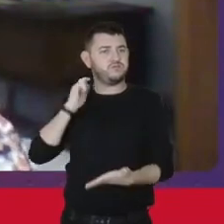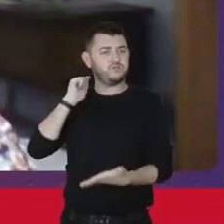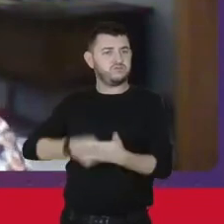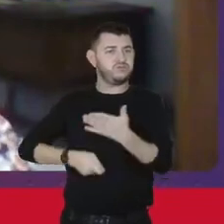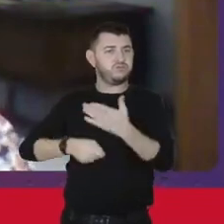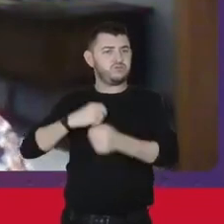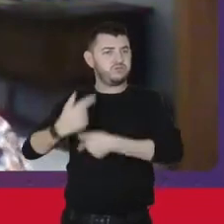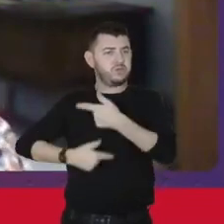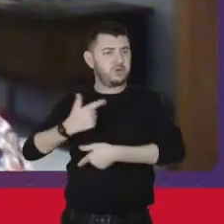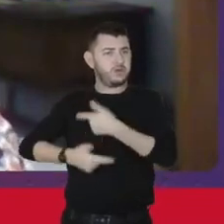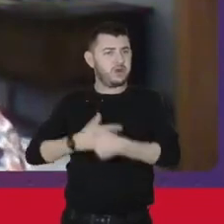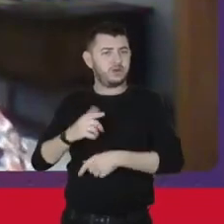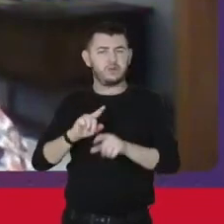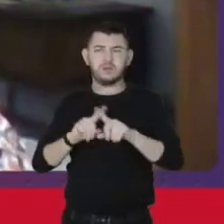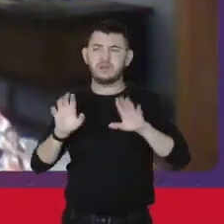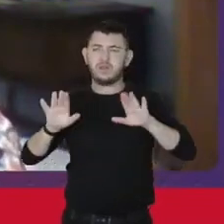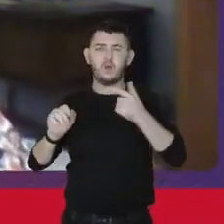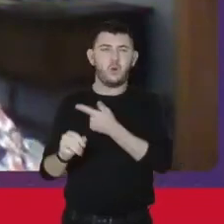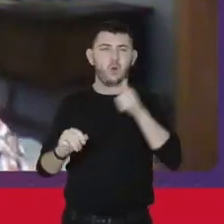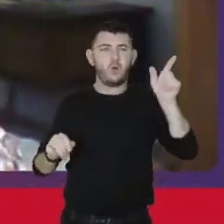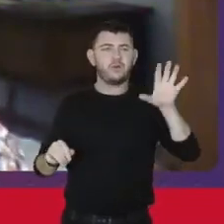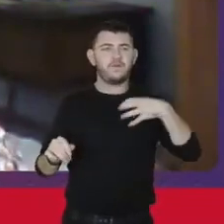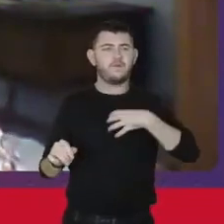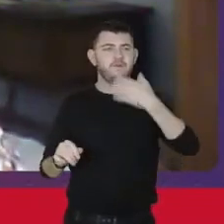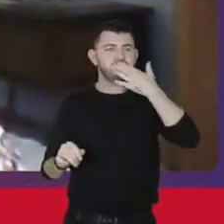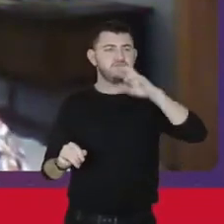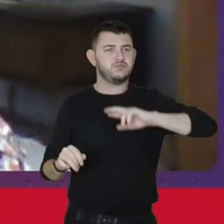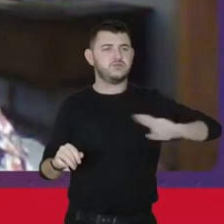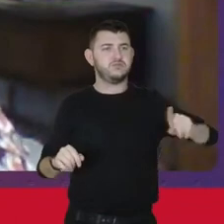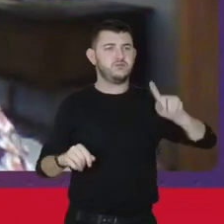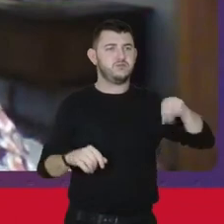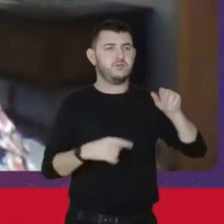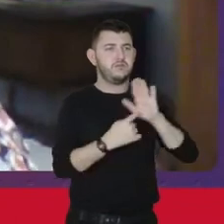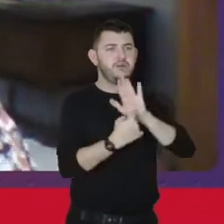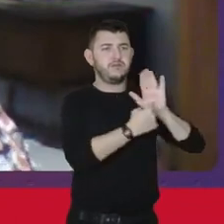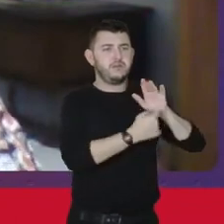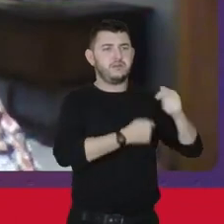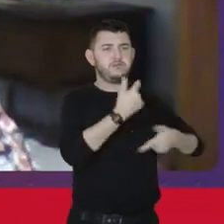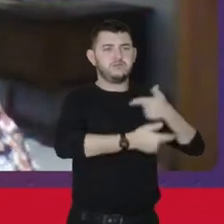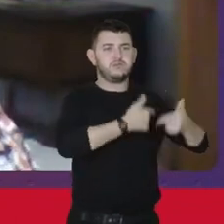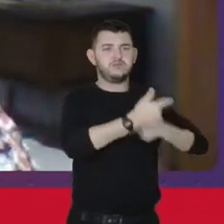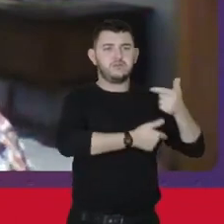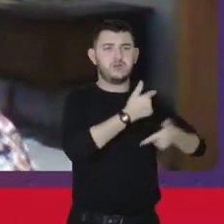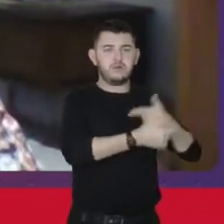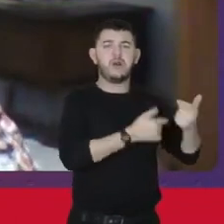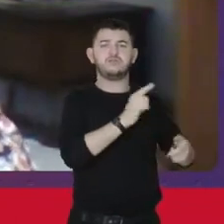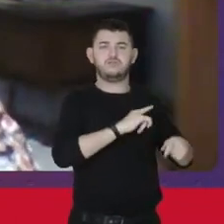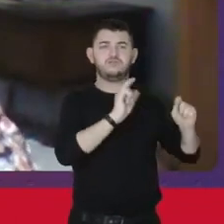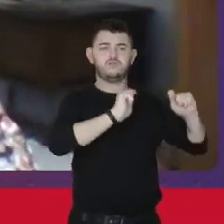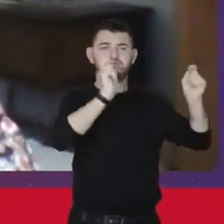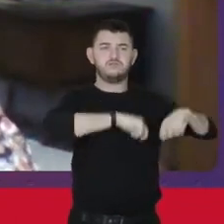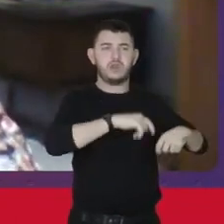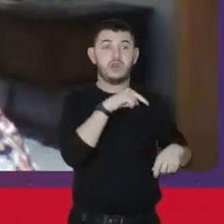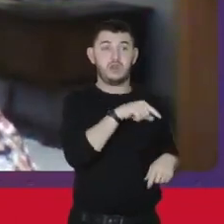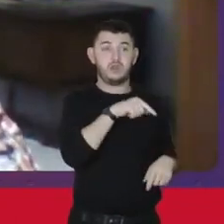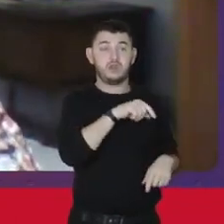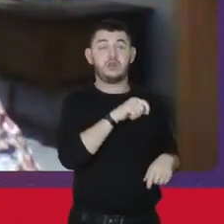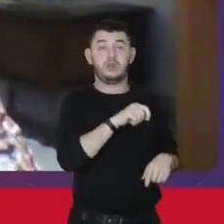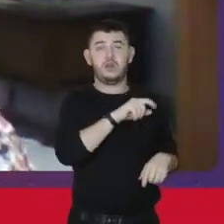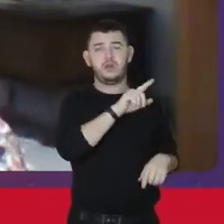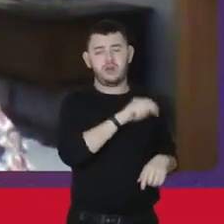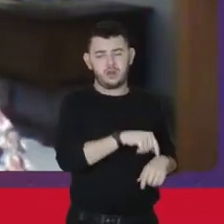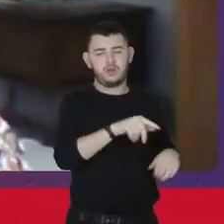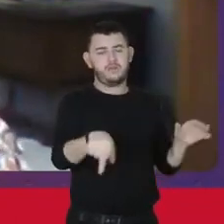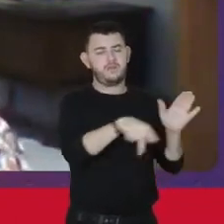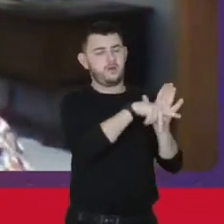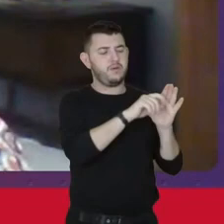outras formas, outras expressões, outras manifestações, né, de trabalho que são justamente